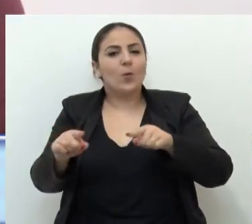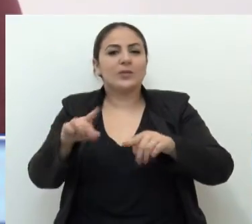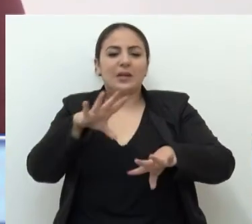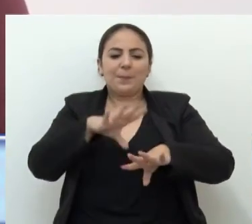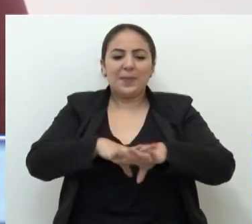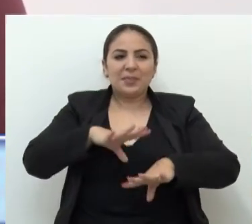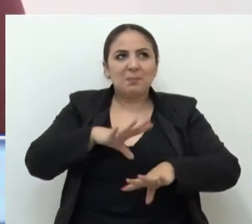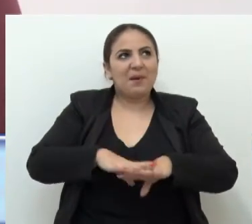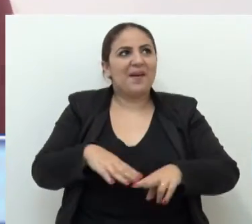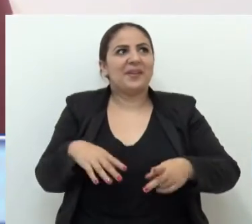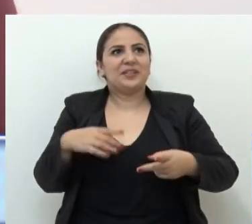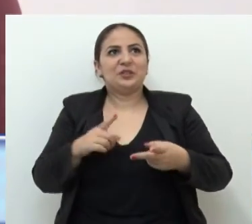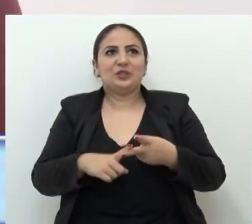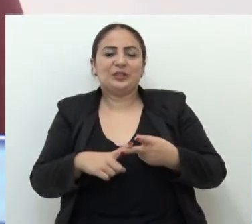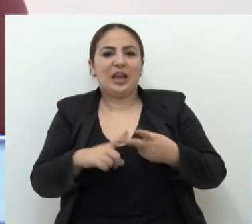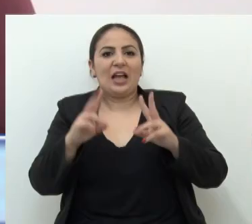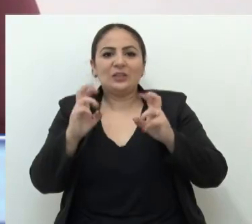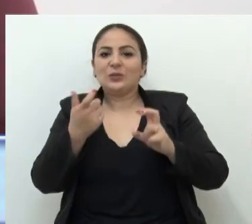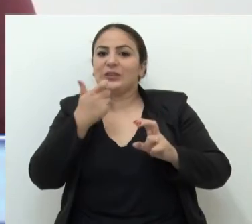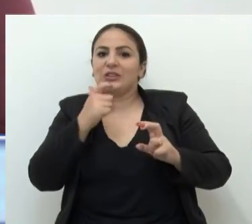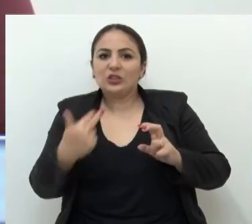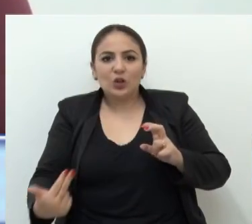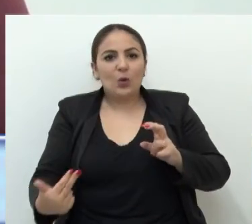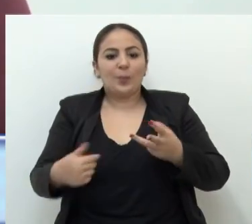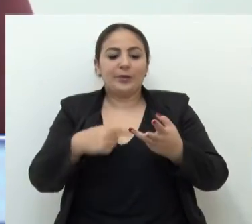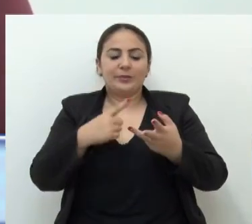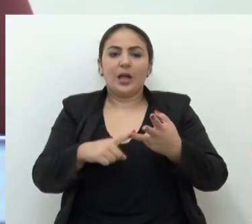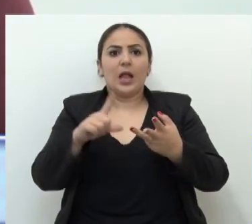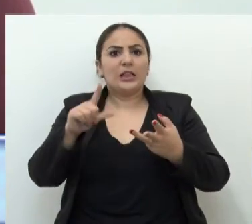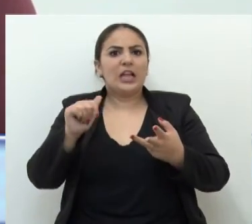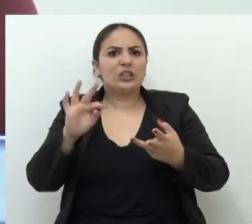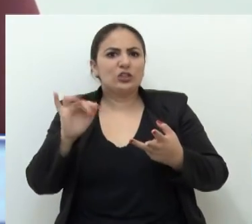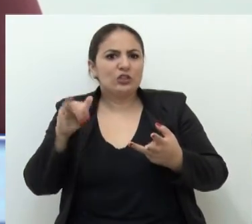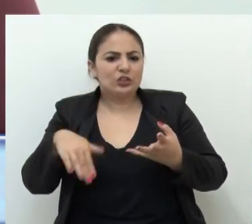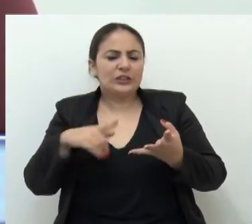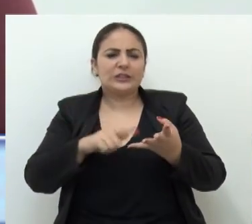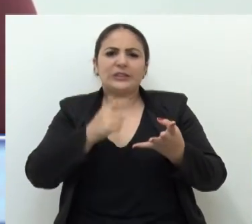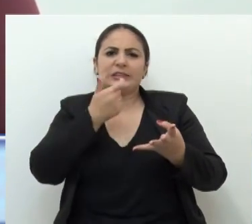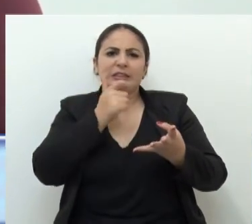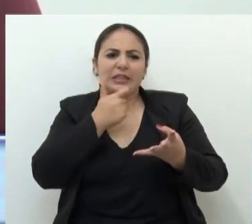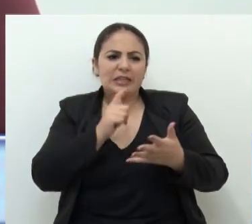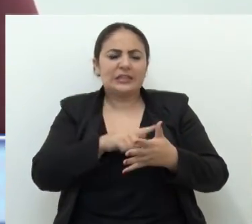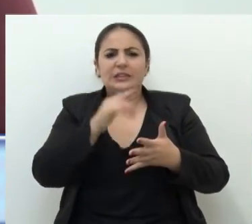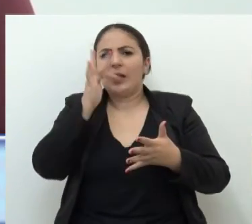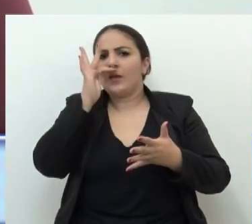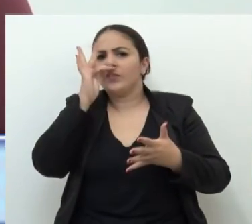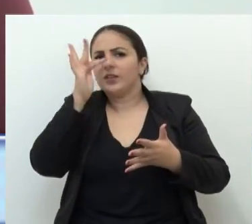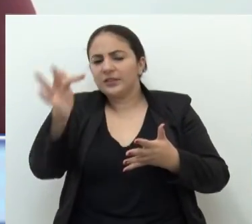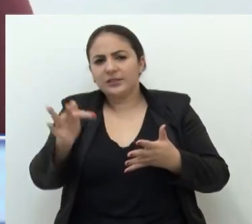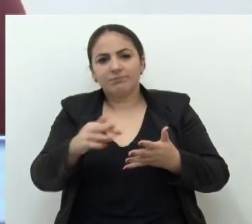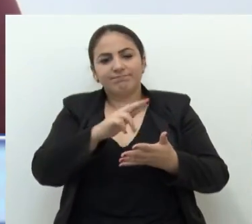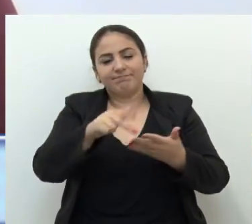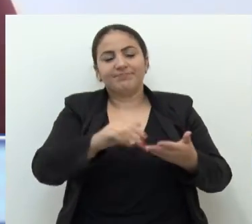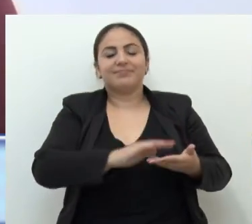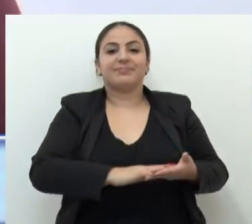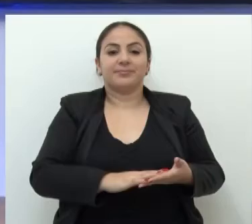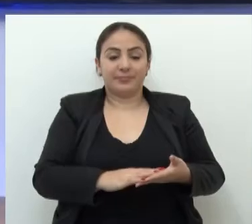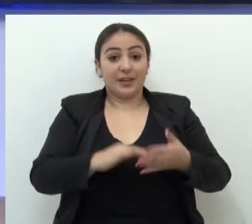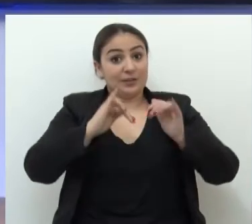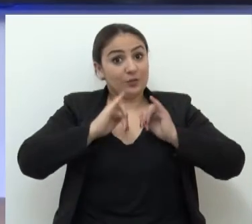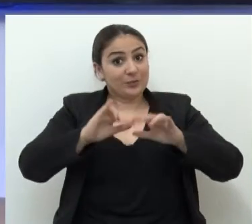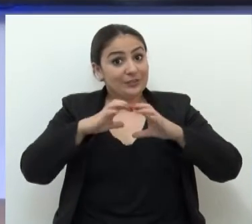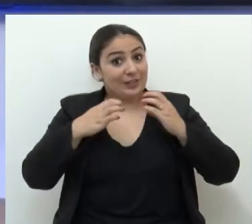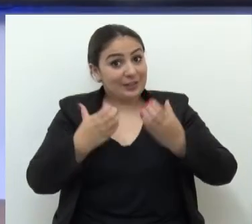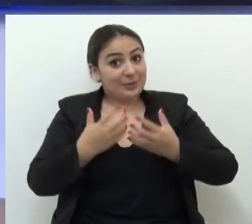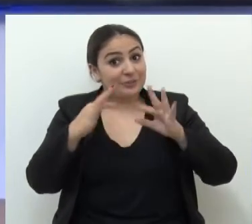possibilidades, além da música, matemática, a questão dos idiomas, a gente aprende latim, inglês, francês.